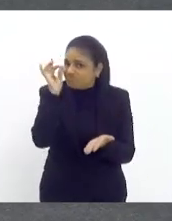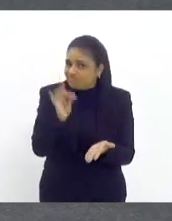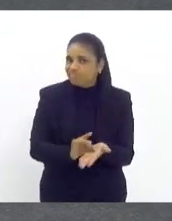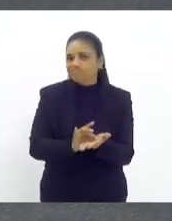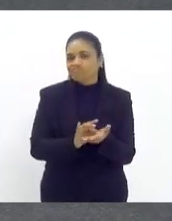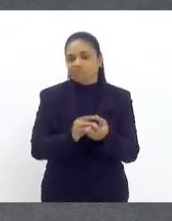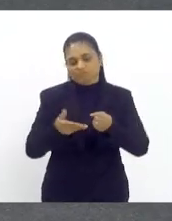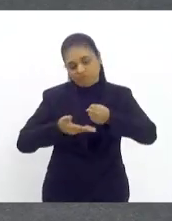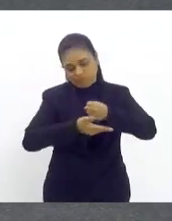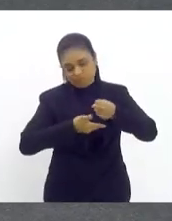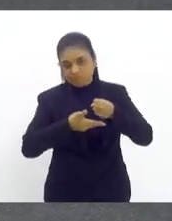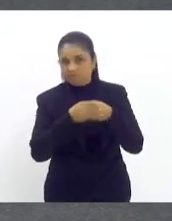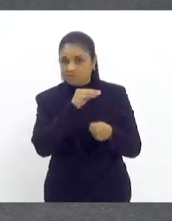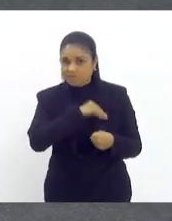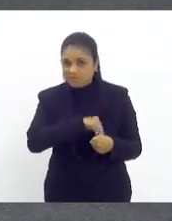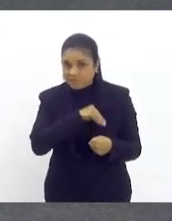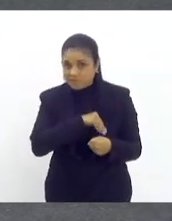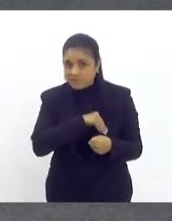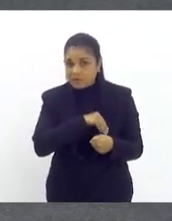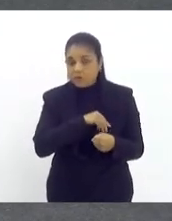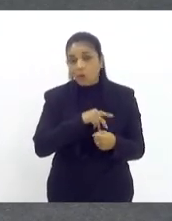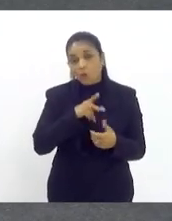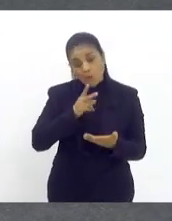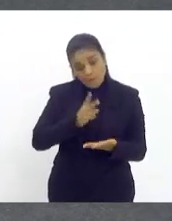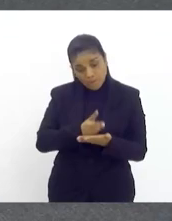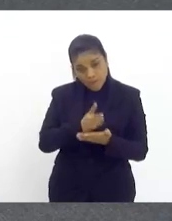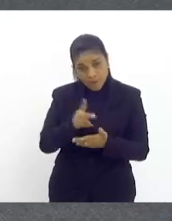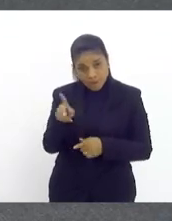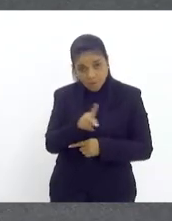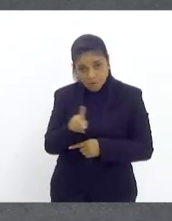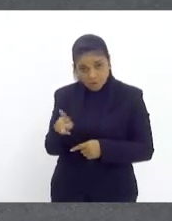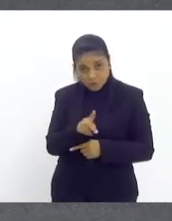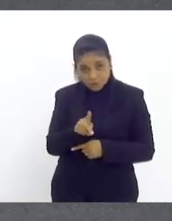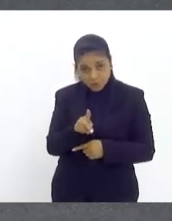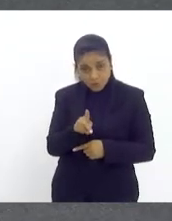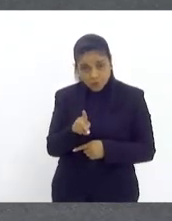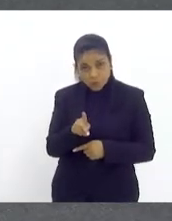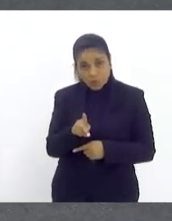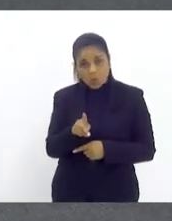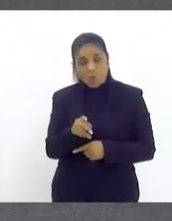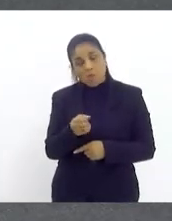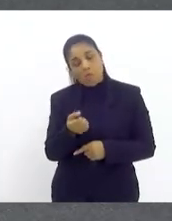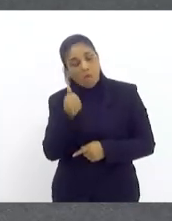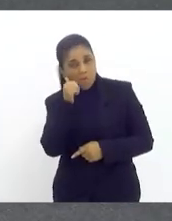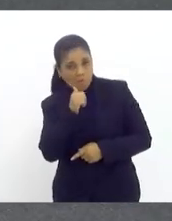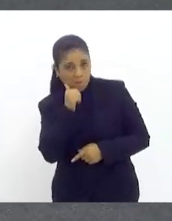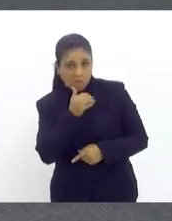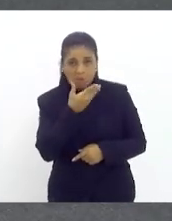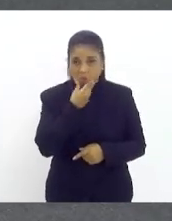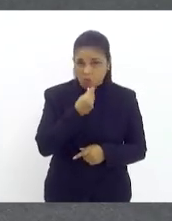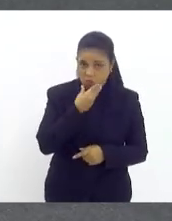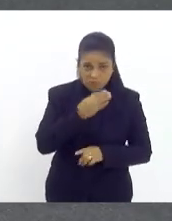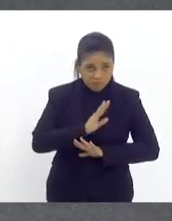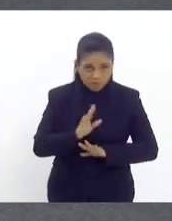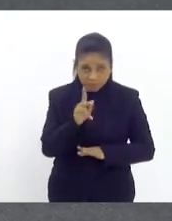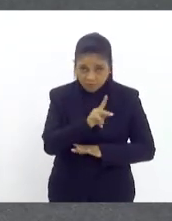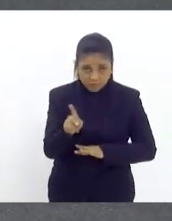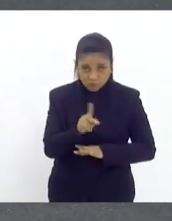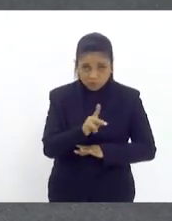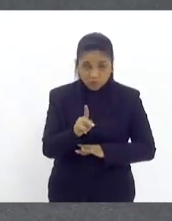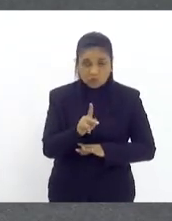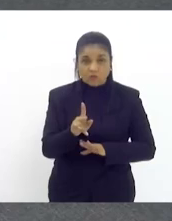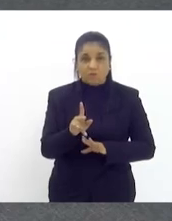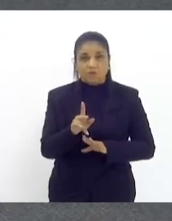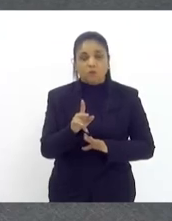do piso nacional esse mesmo Professor Ou melhor essa mesma professora também visto que no